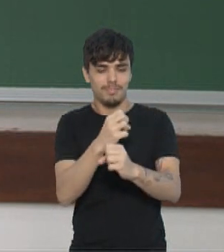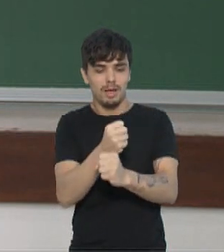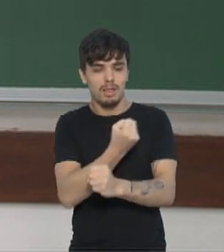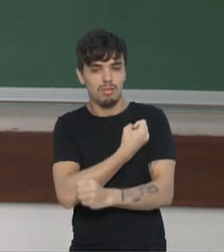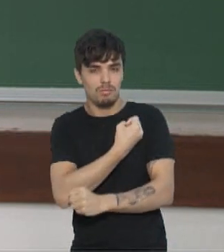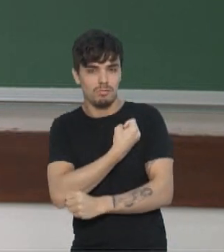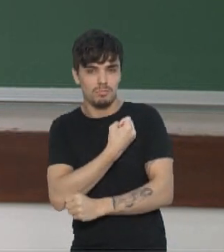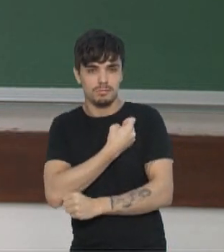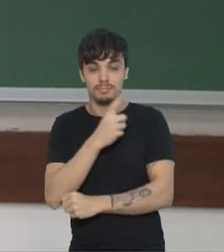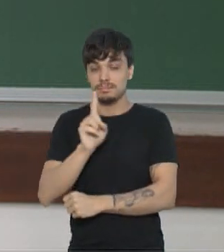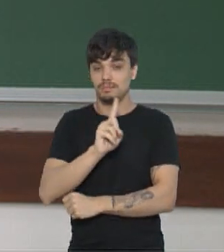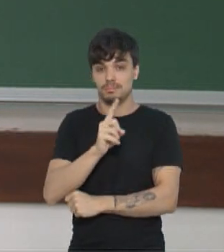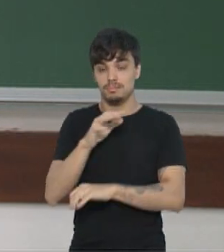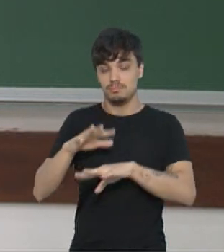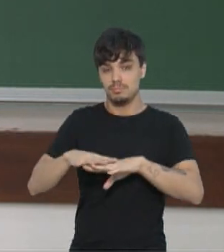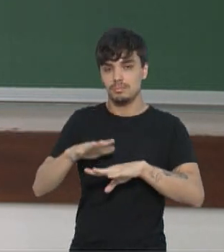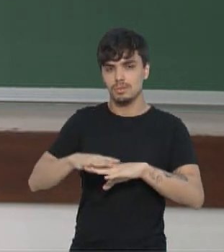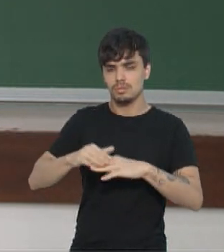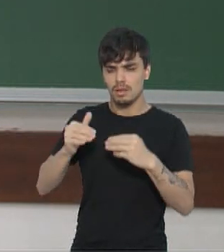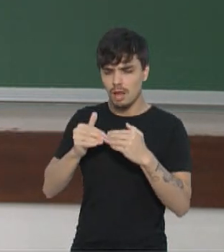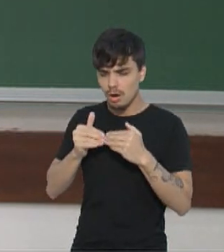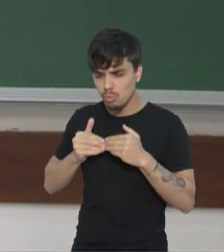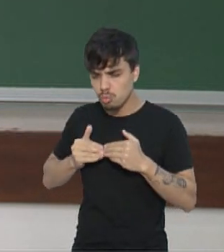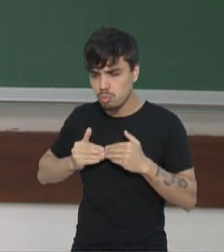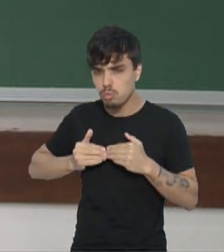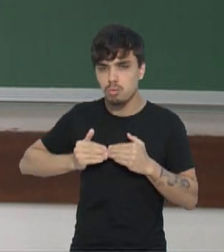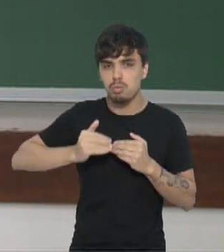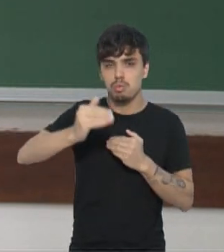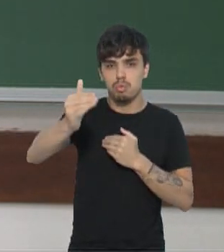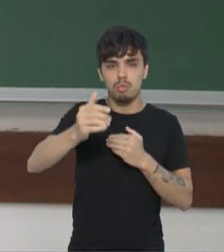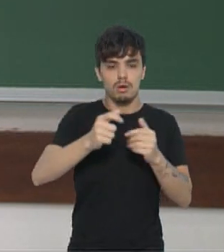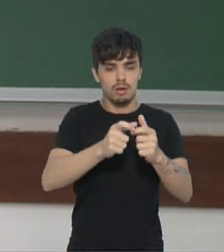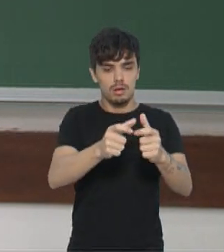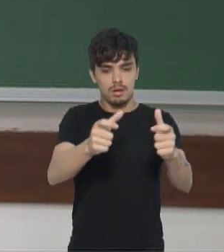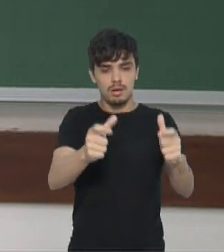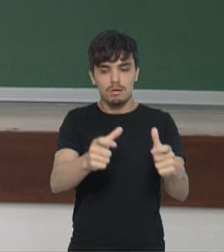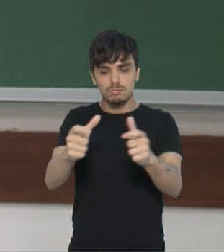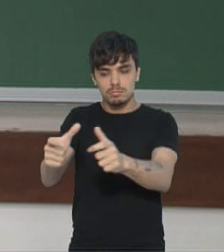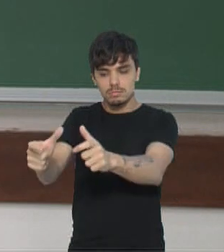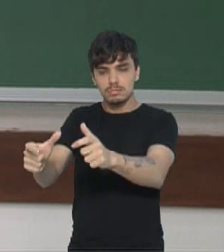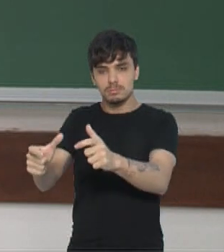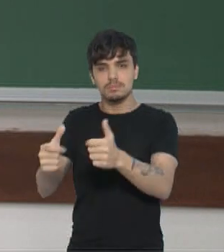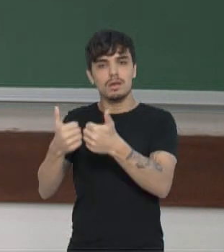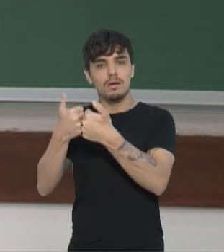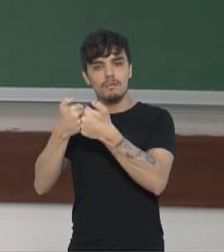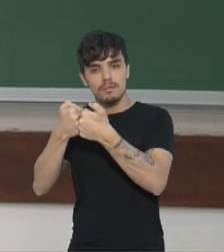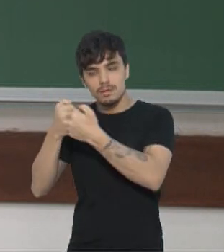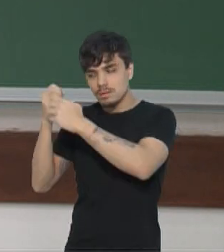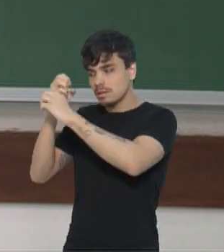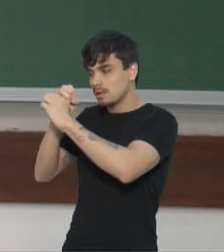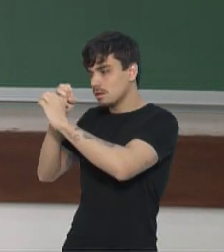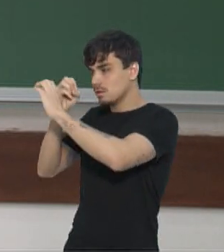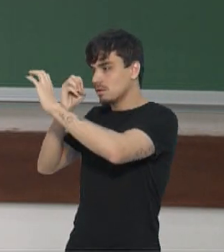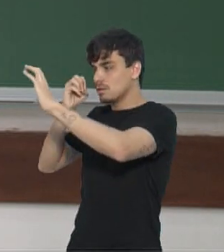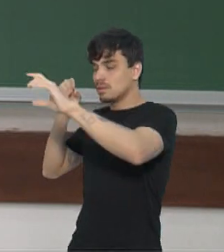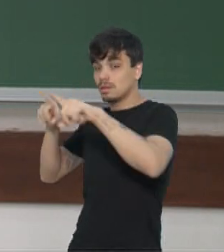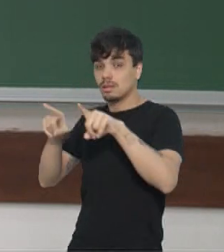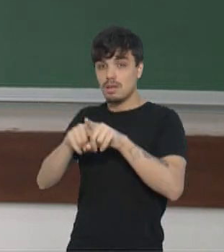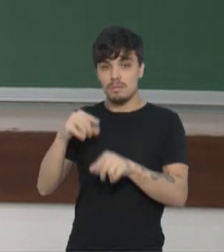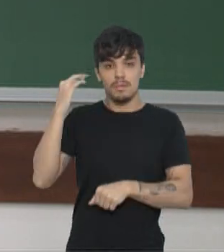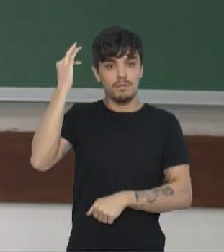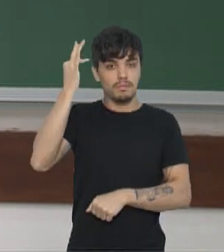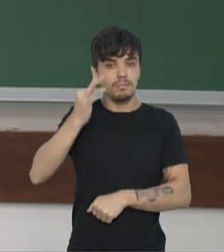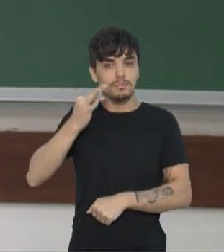matemática leva para muitas outras áreas, como a física, a astronomia e até a